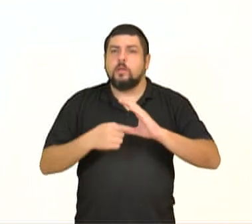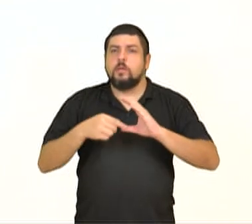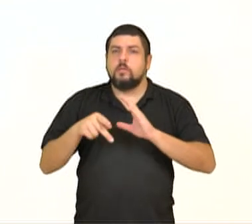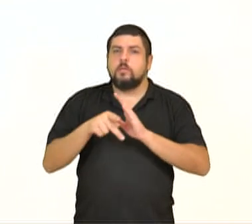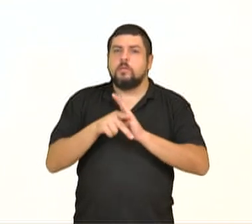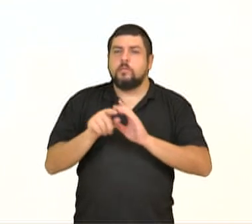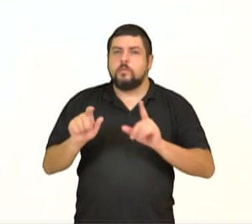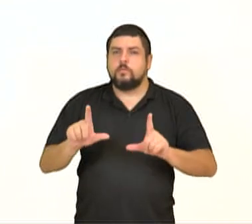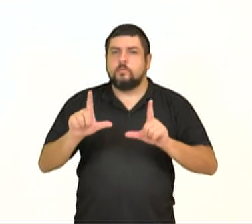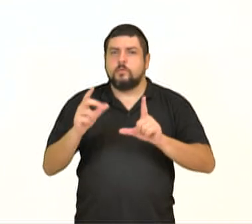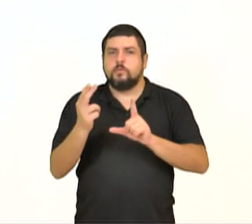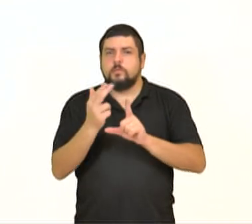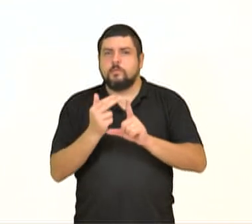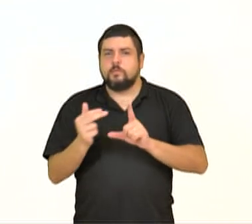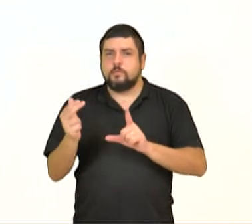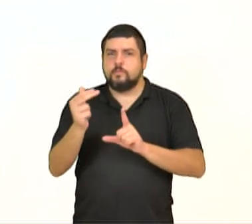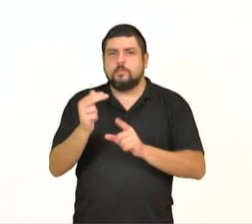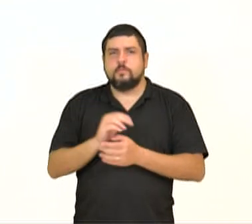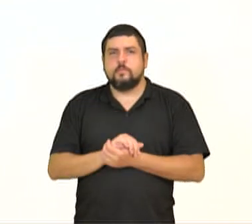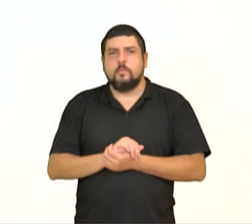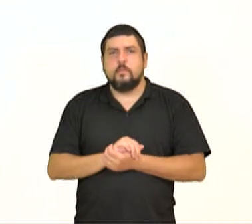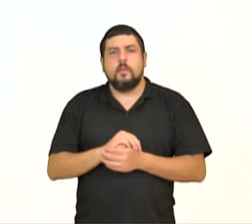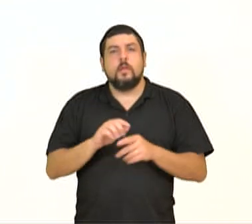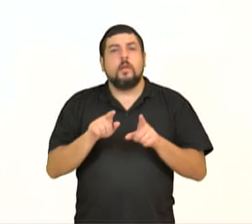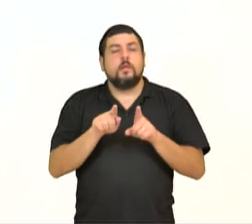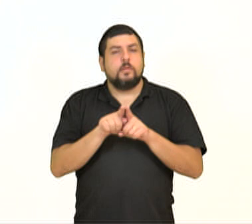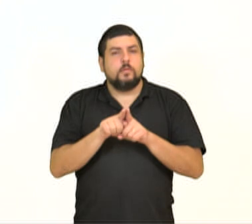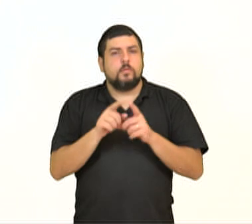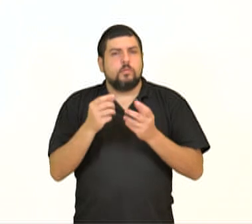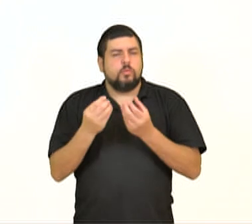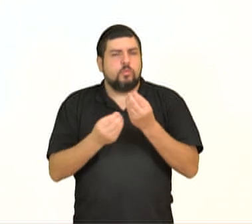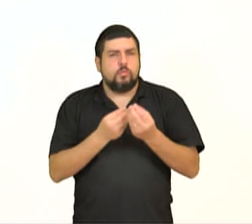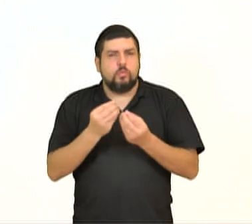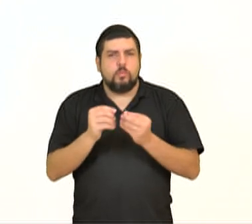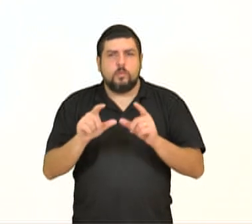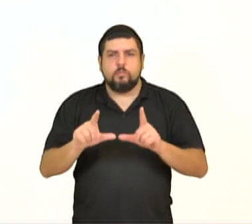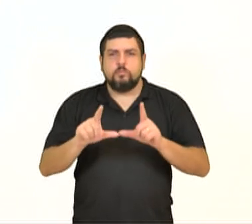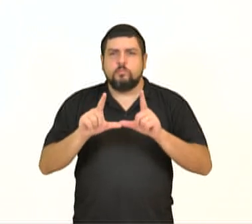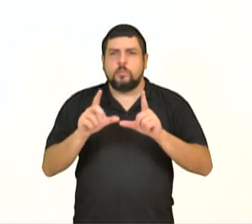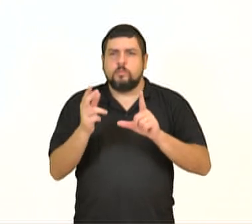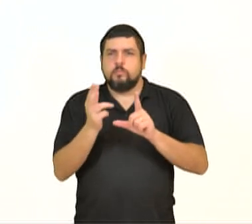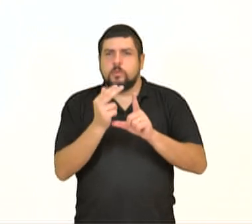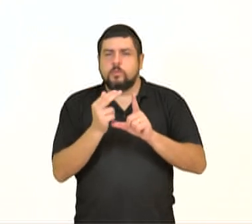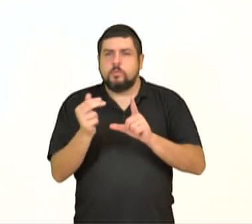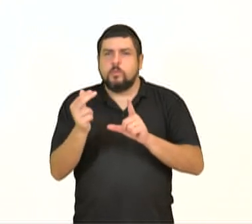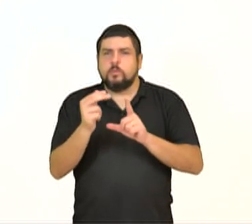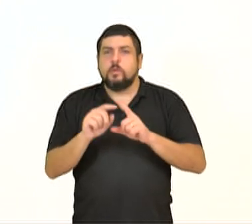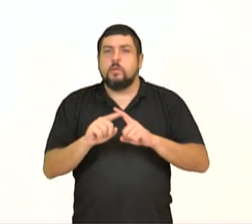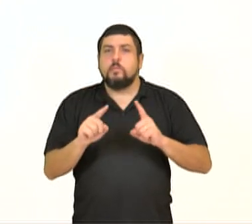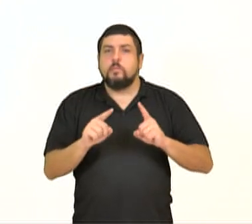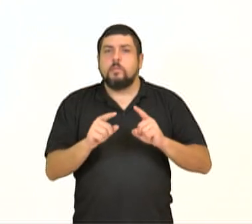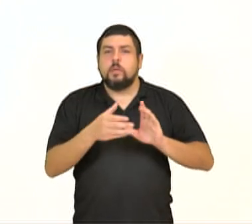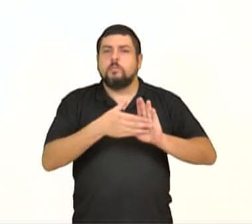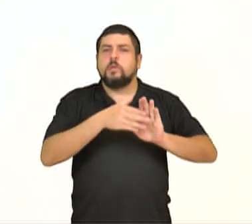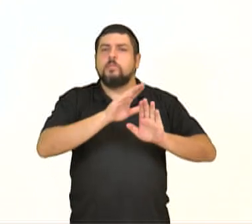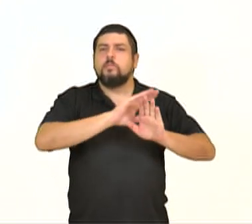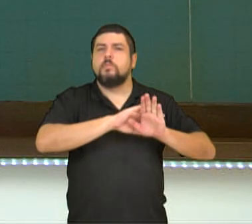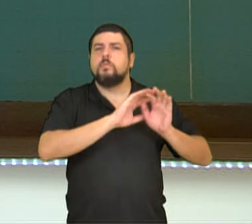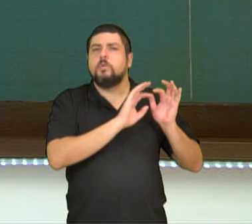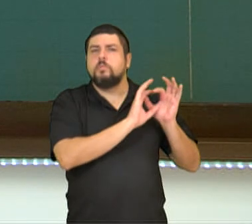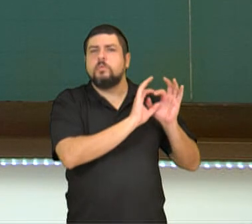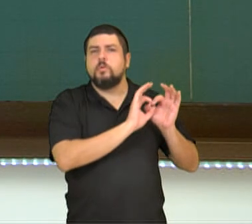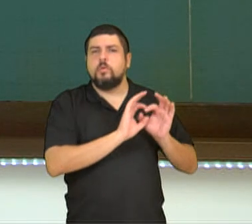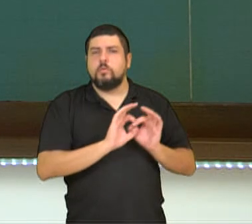charge e estabelecer relações entre a charge e seu contexto de produção. Em que contexto que